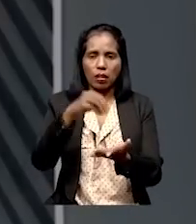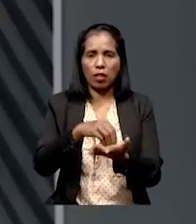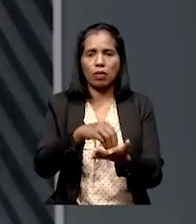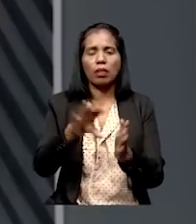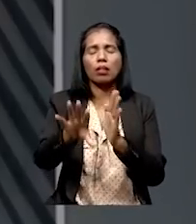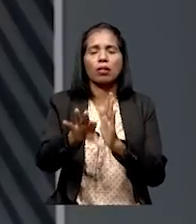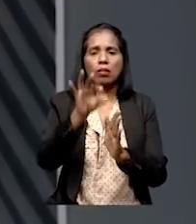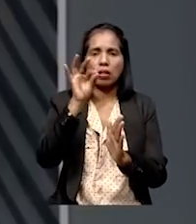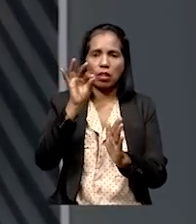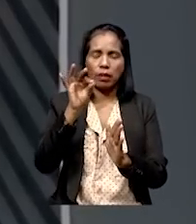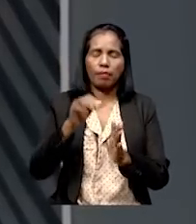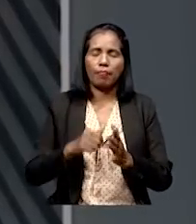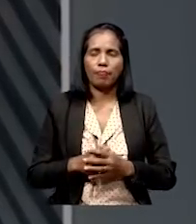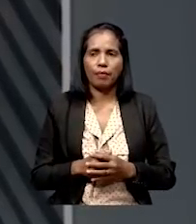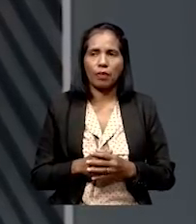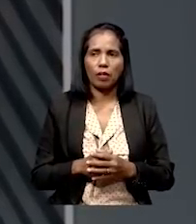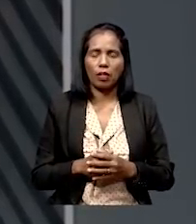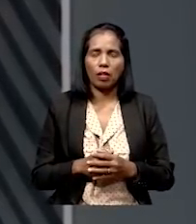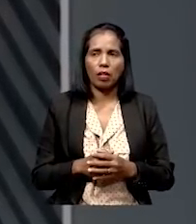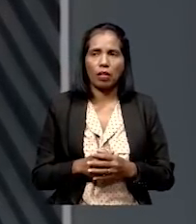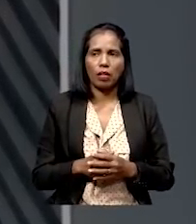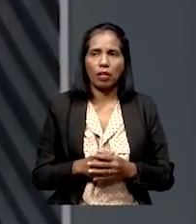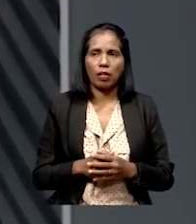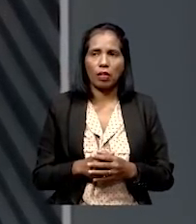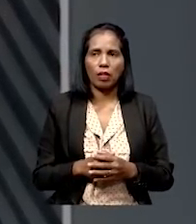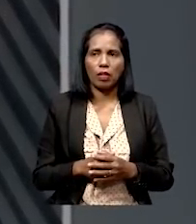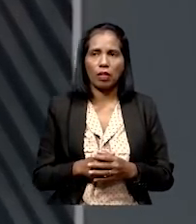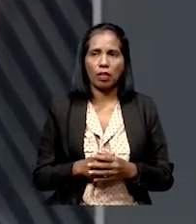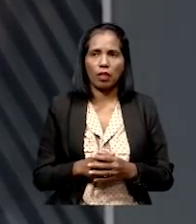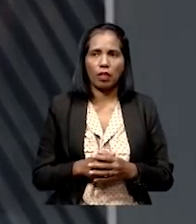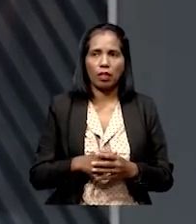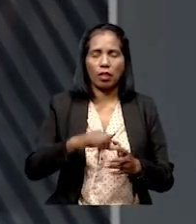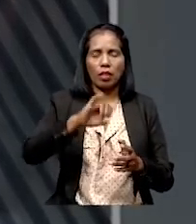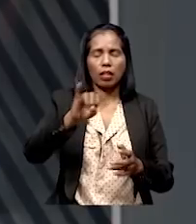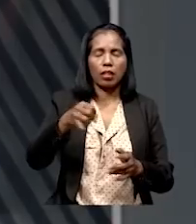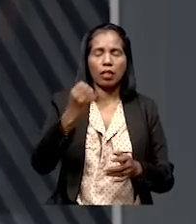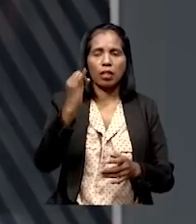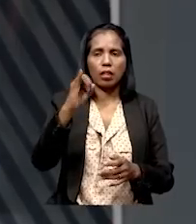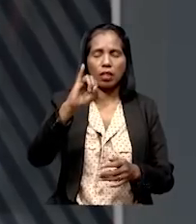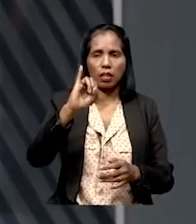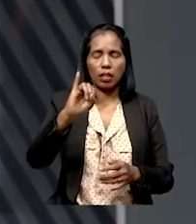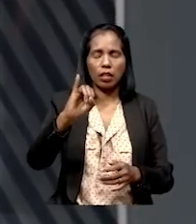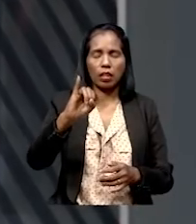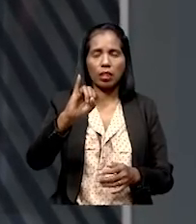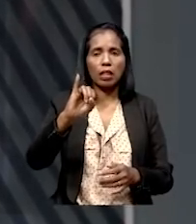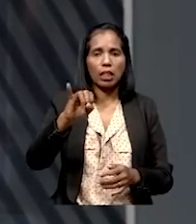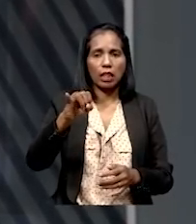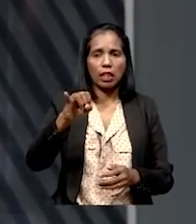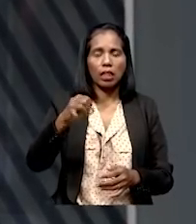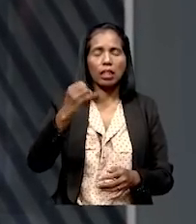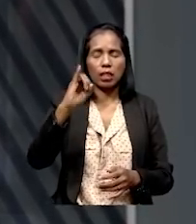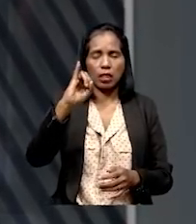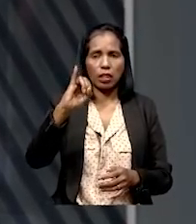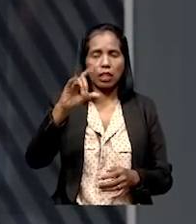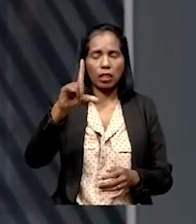propõe, a companheira, Gil, Wansoro, Gil, da Costa Monteiro, Wansoro,